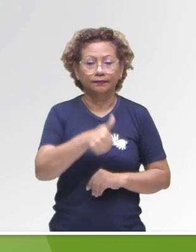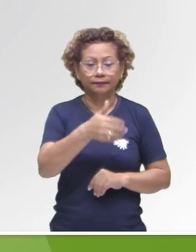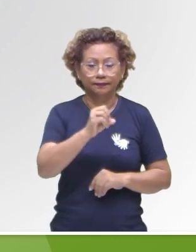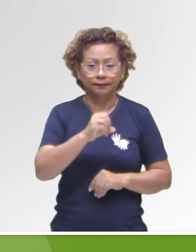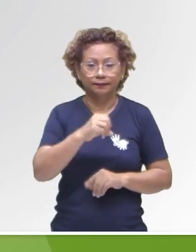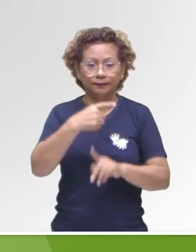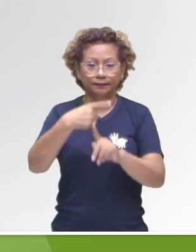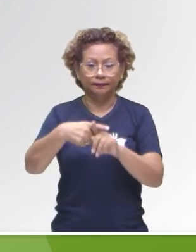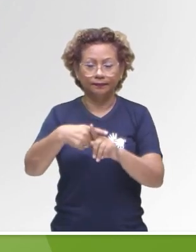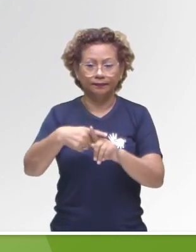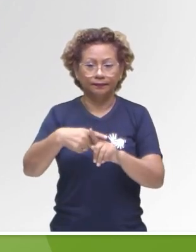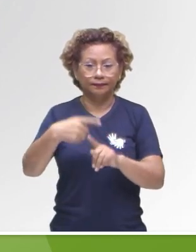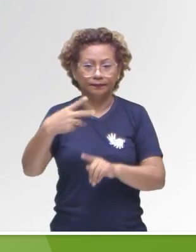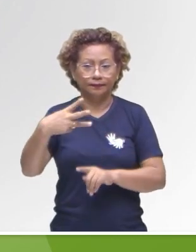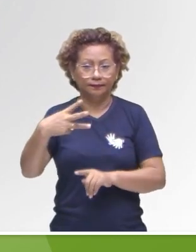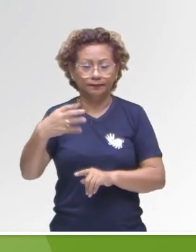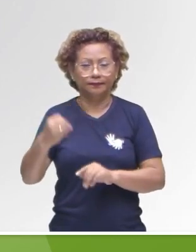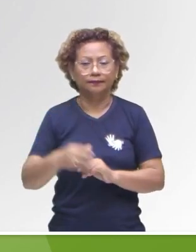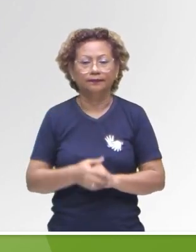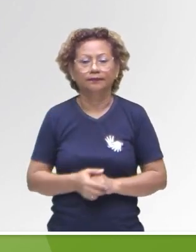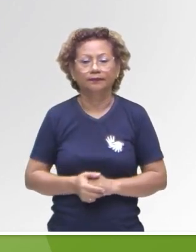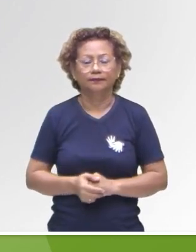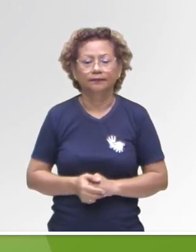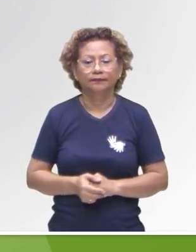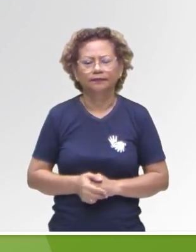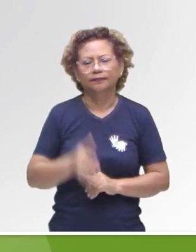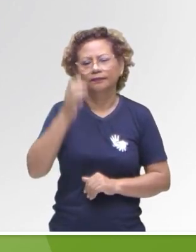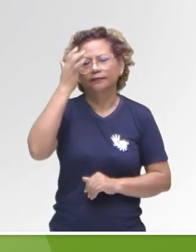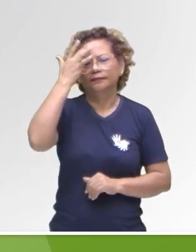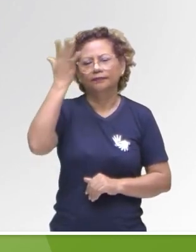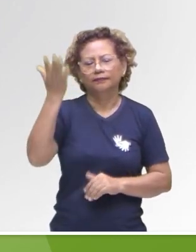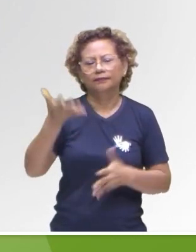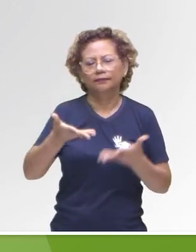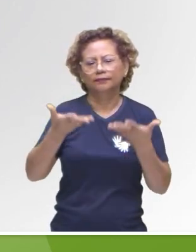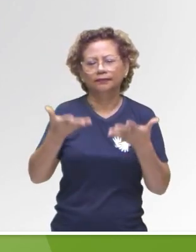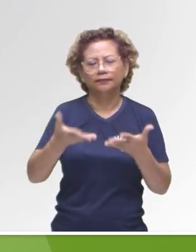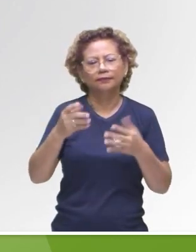30. E aí, faz a conta,